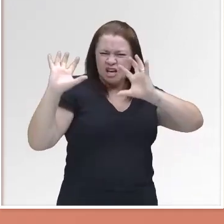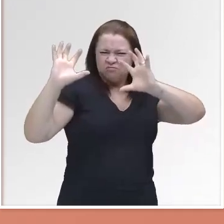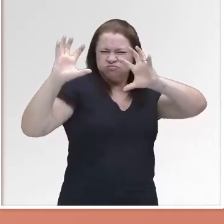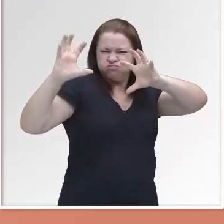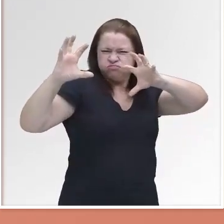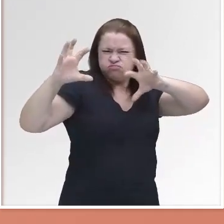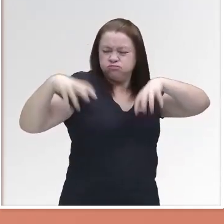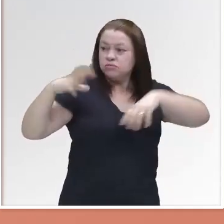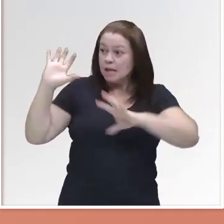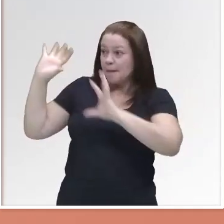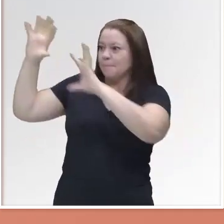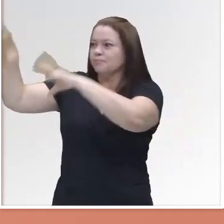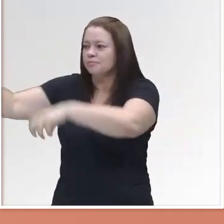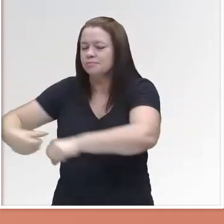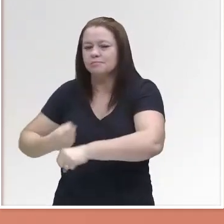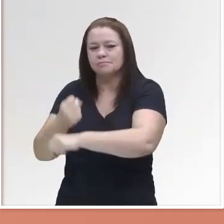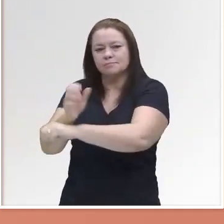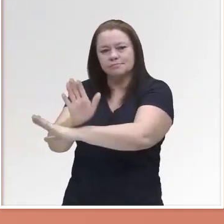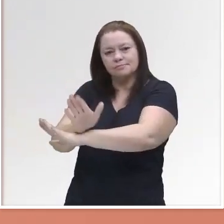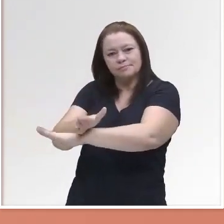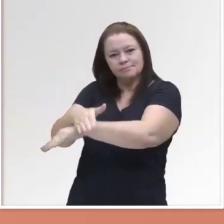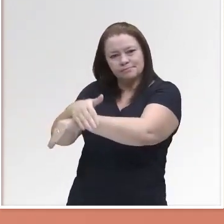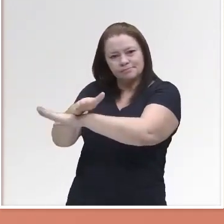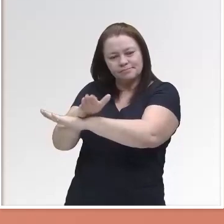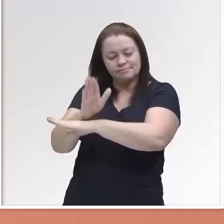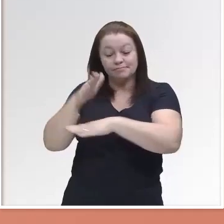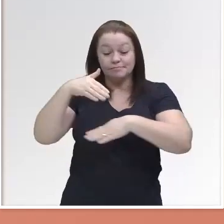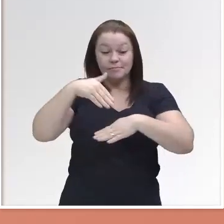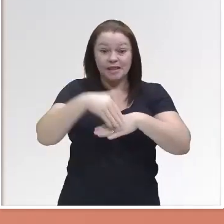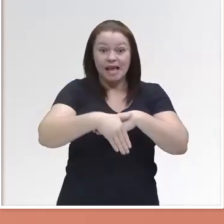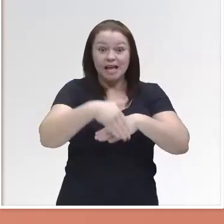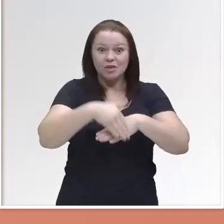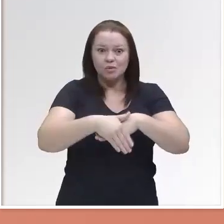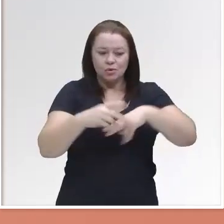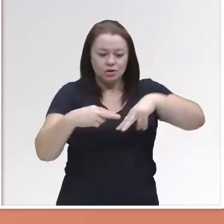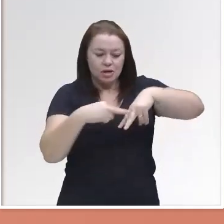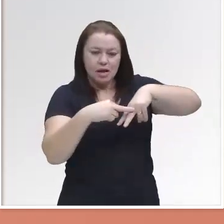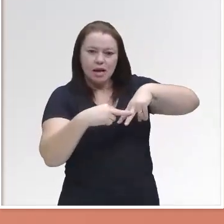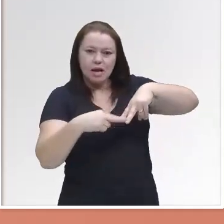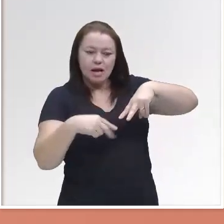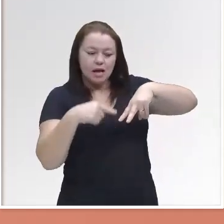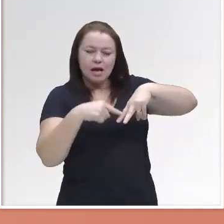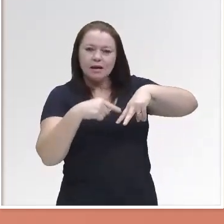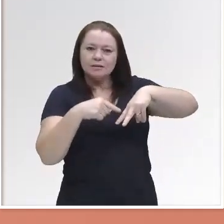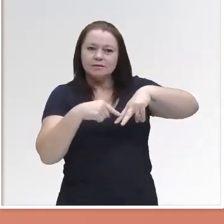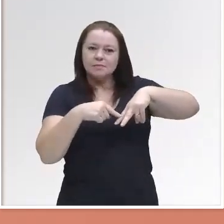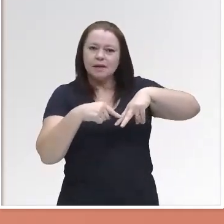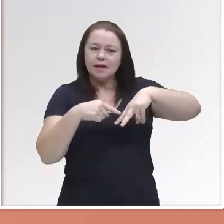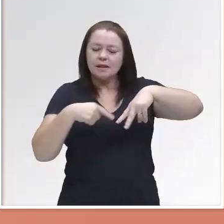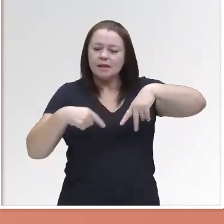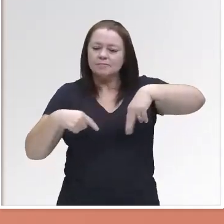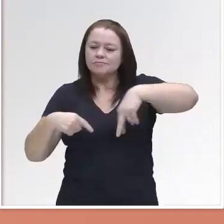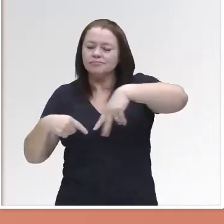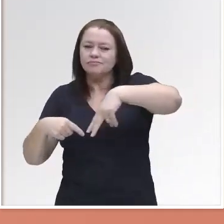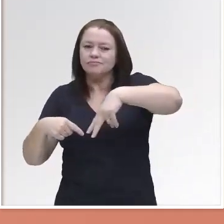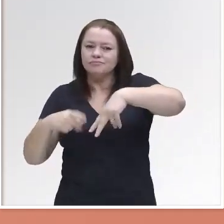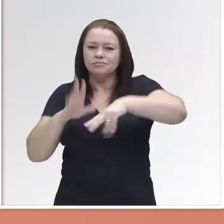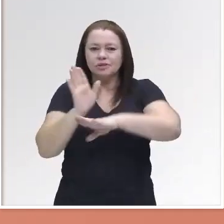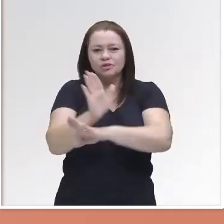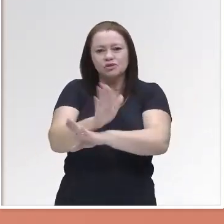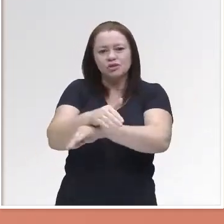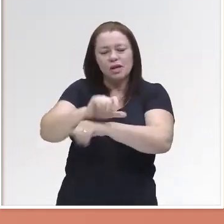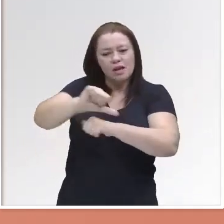si. A noite caiu e as pernas de Ariel voltaram a ser cauda de sereia. O rei